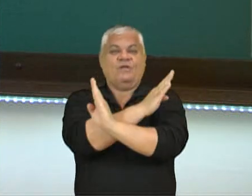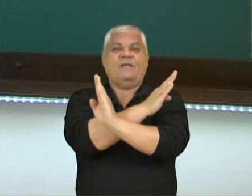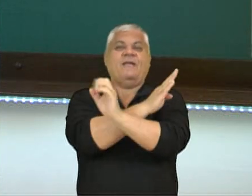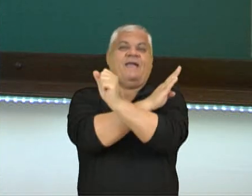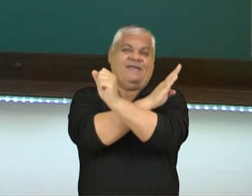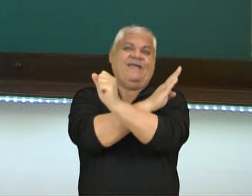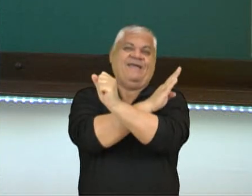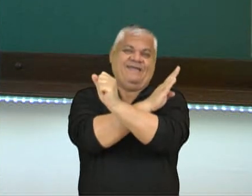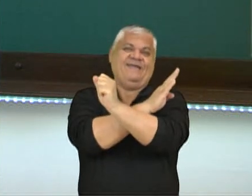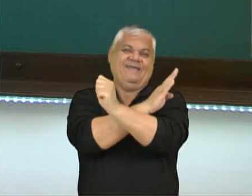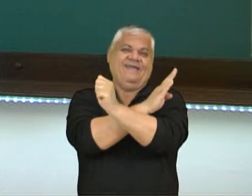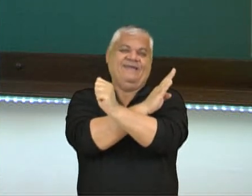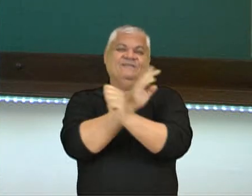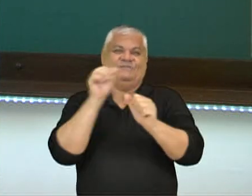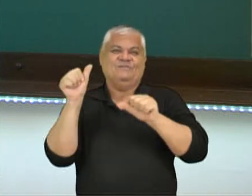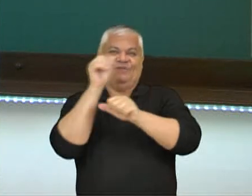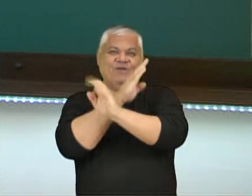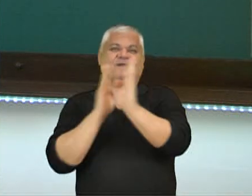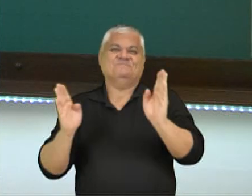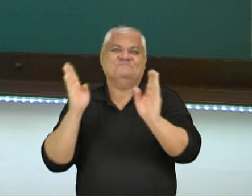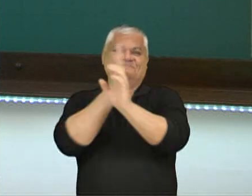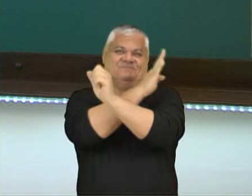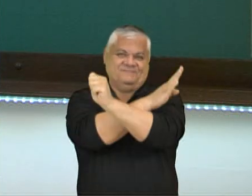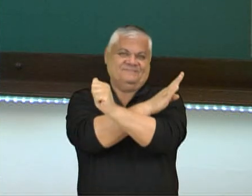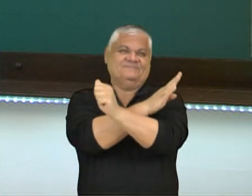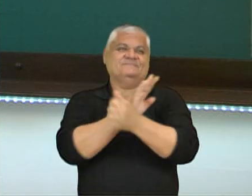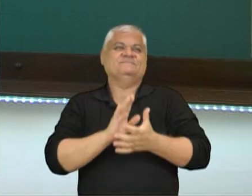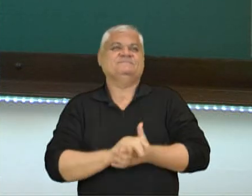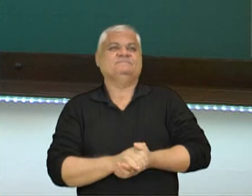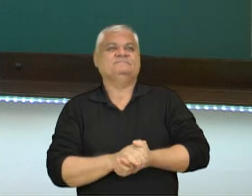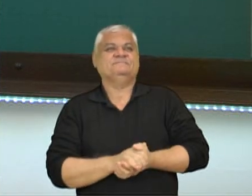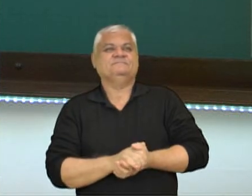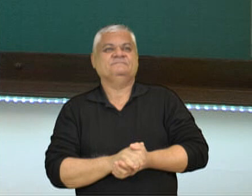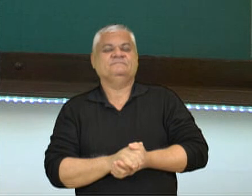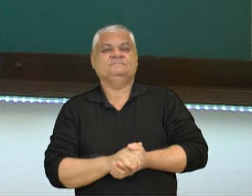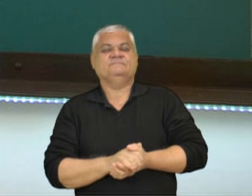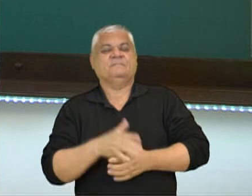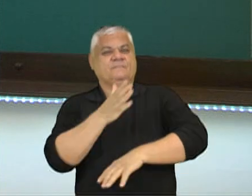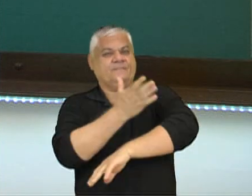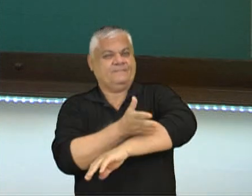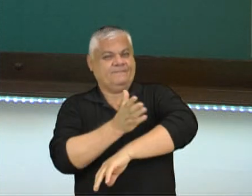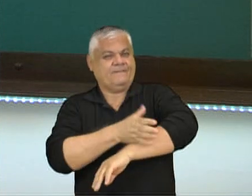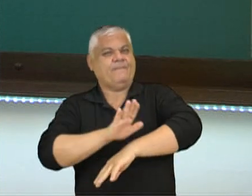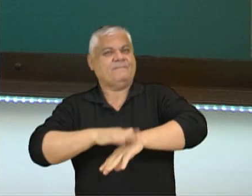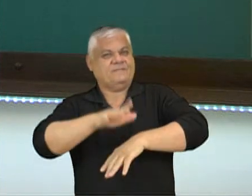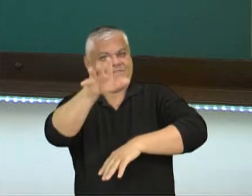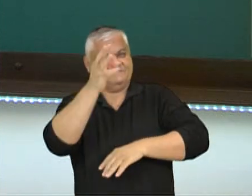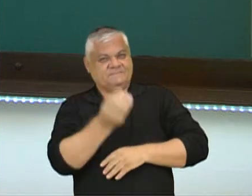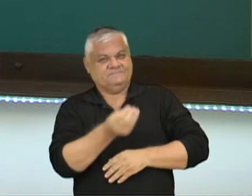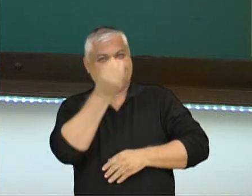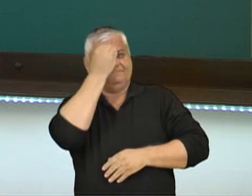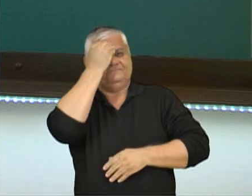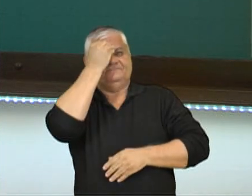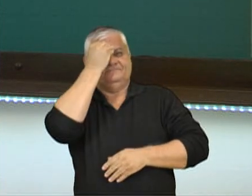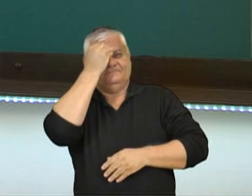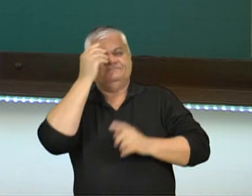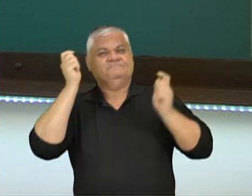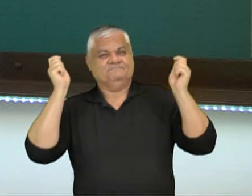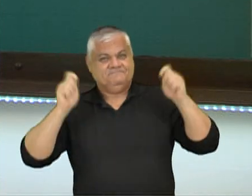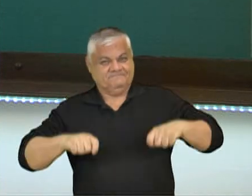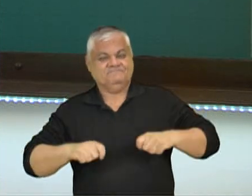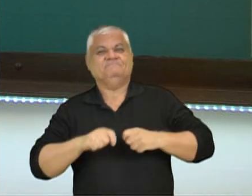pediu B menos A, certo? Então, mais um exercício para que a gente